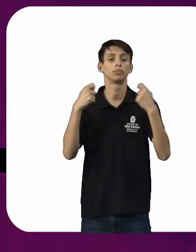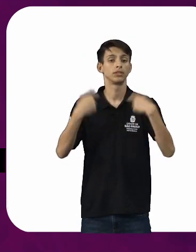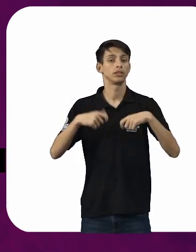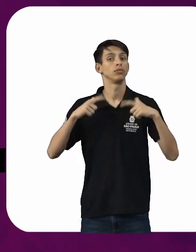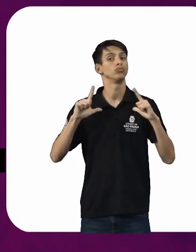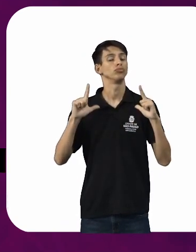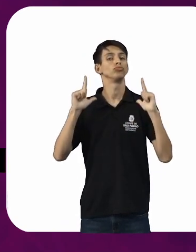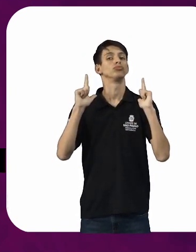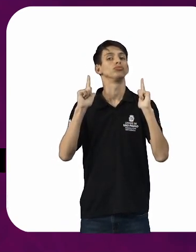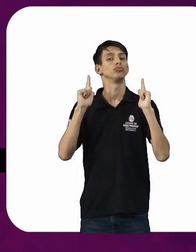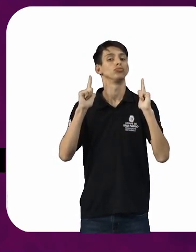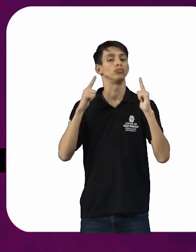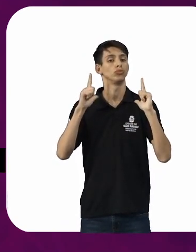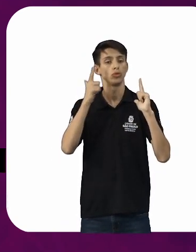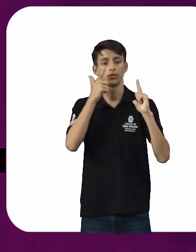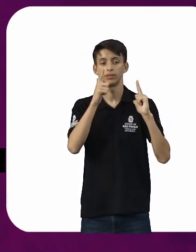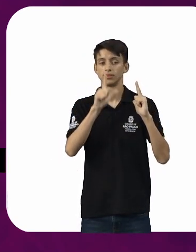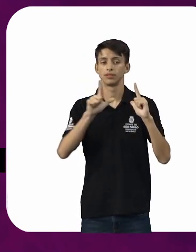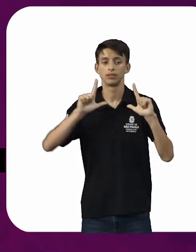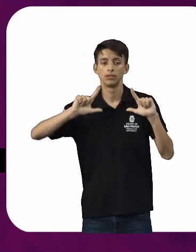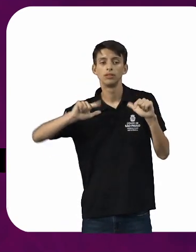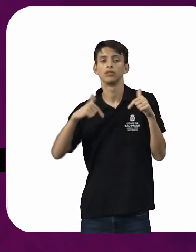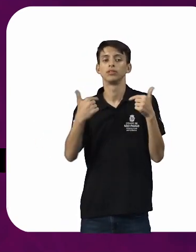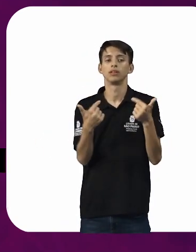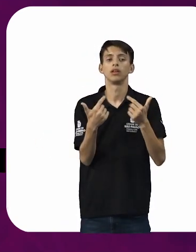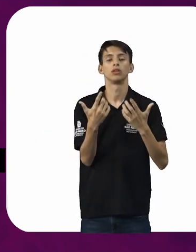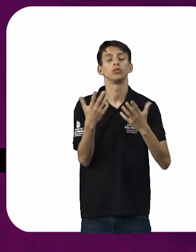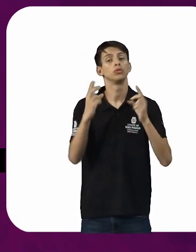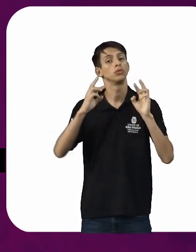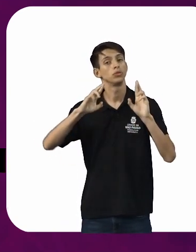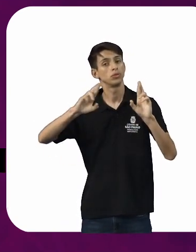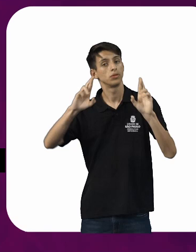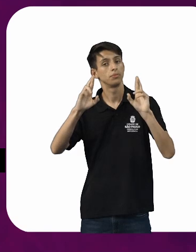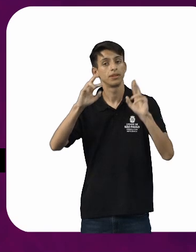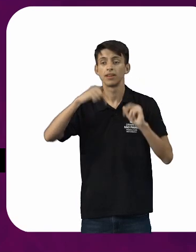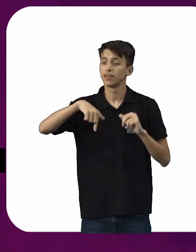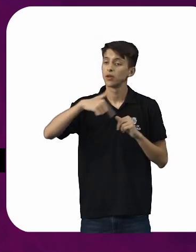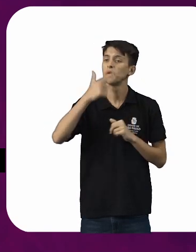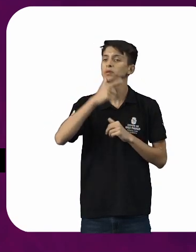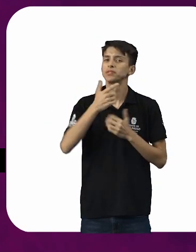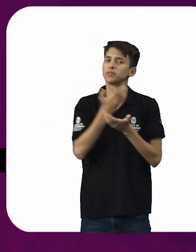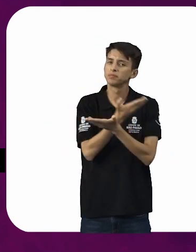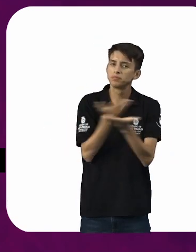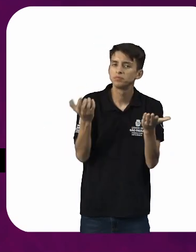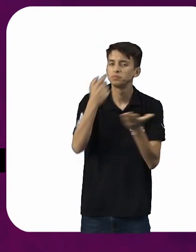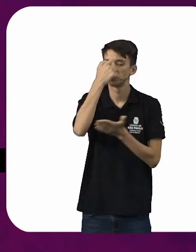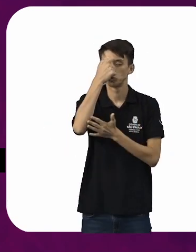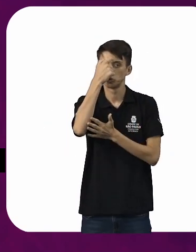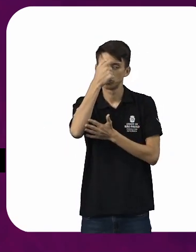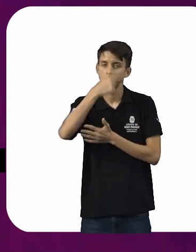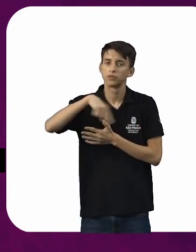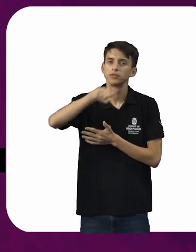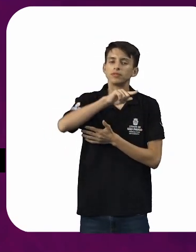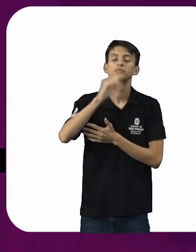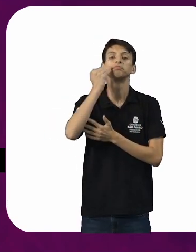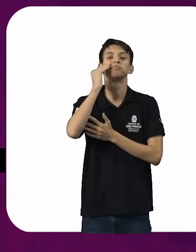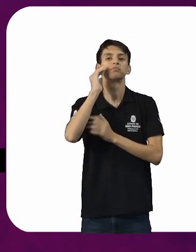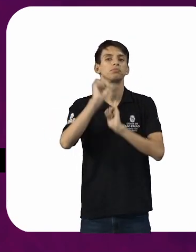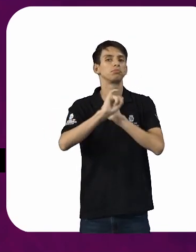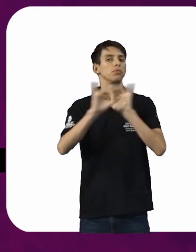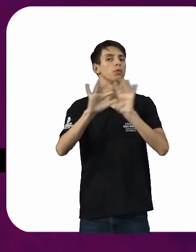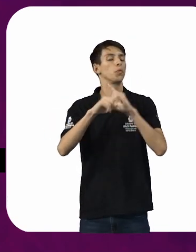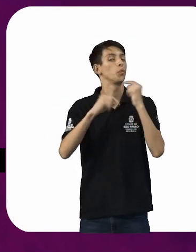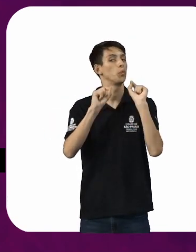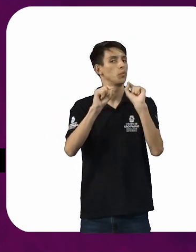que a gente tenha conseguido plantar, né, sementes aqui na mente, no coração das pessoas, que o que a gente